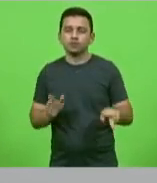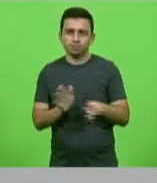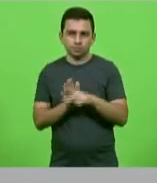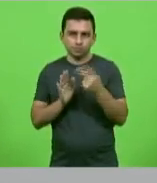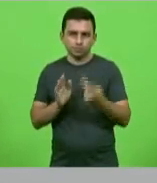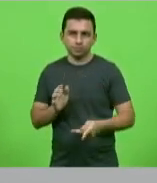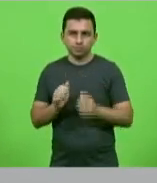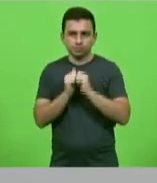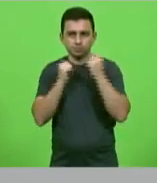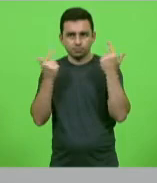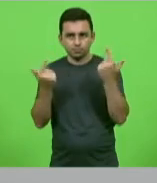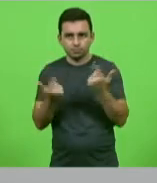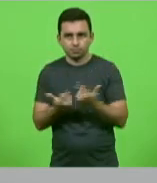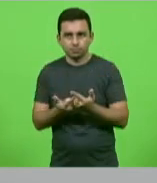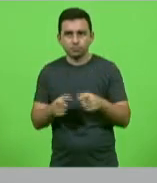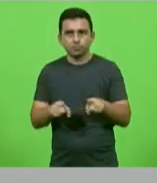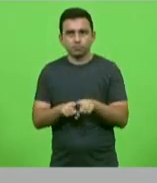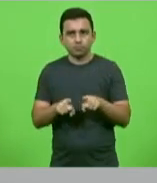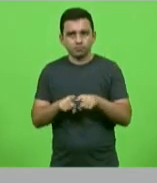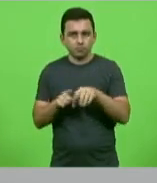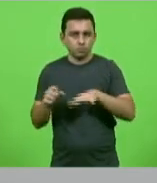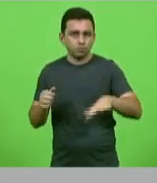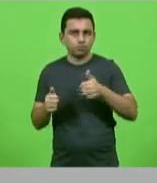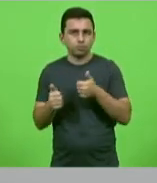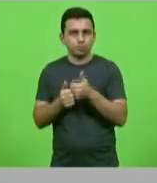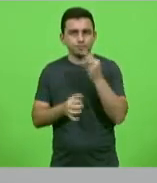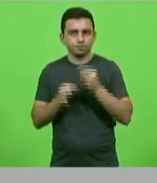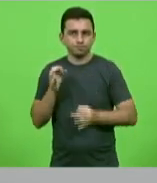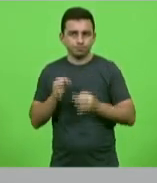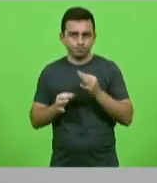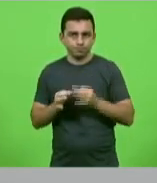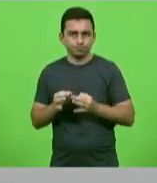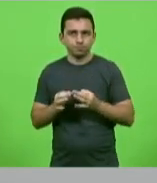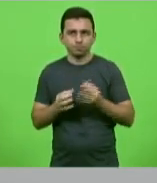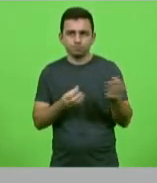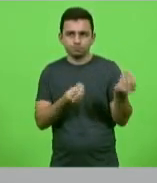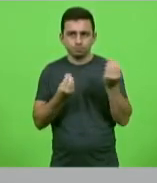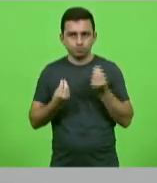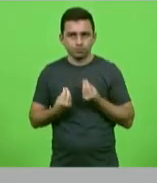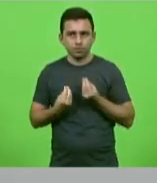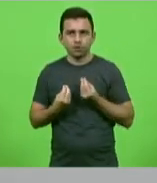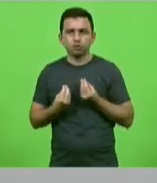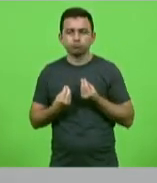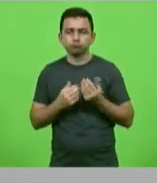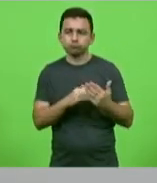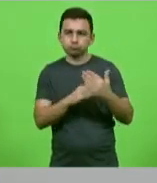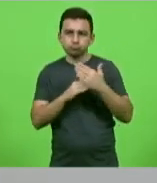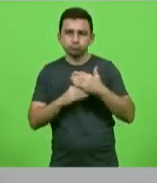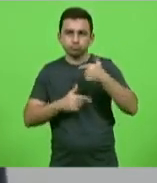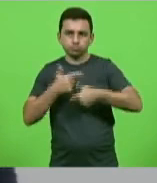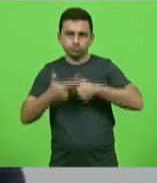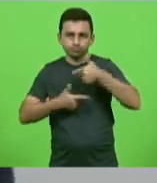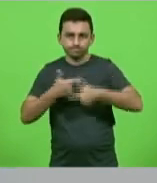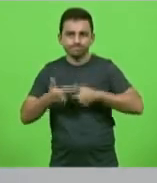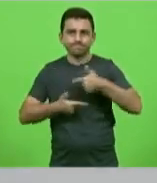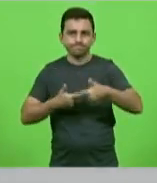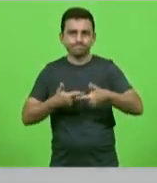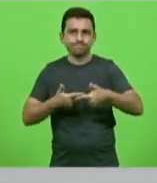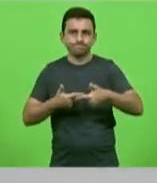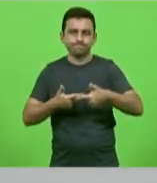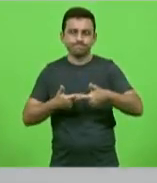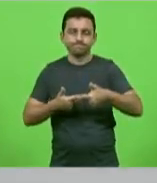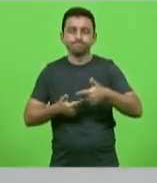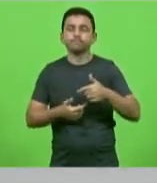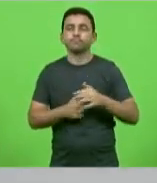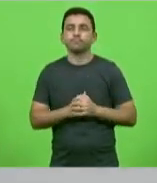Legislativa e de nosso egrégio Tribunal de Justiça, que nos fornecem condições para o exercício de nosso trabalho.